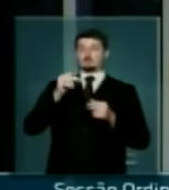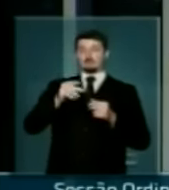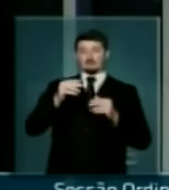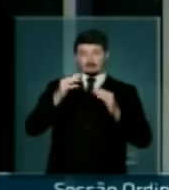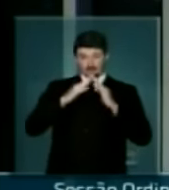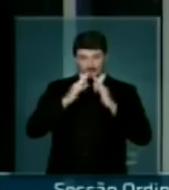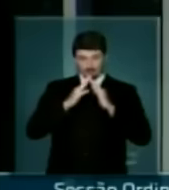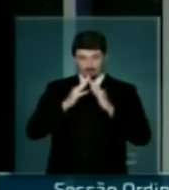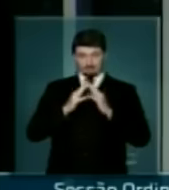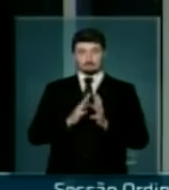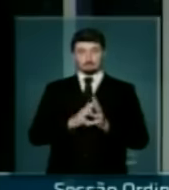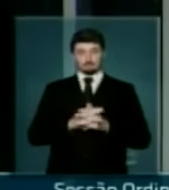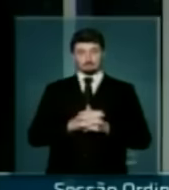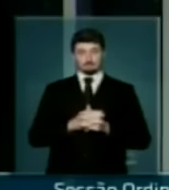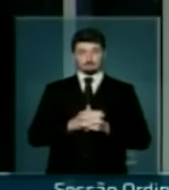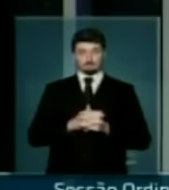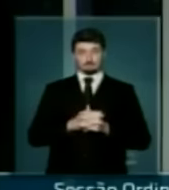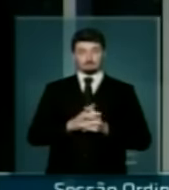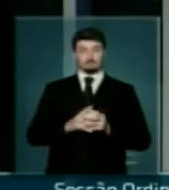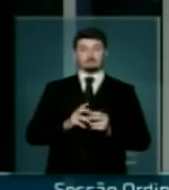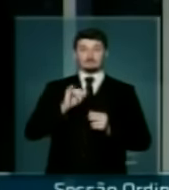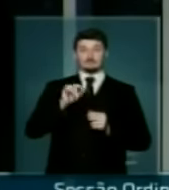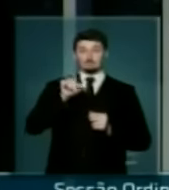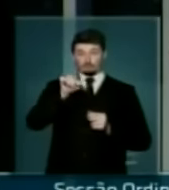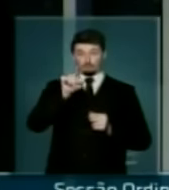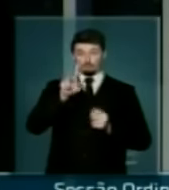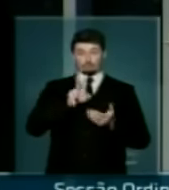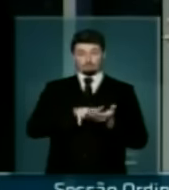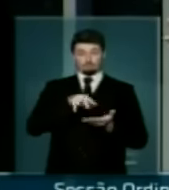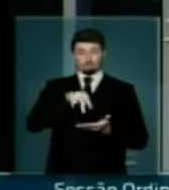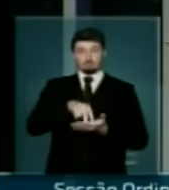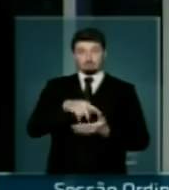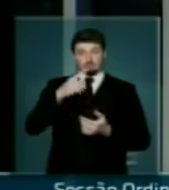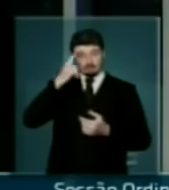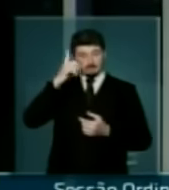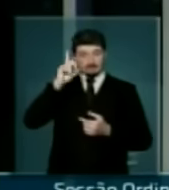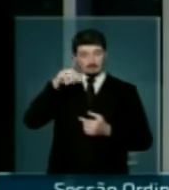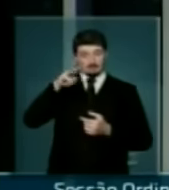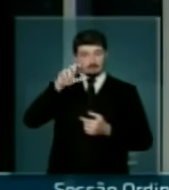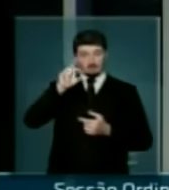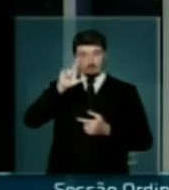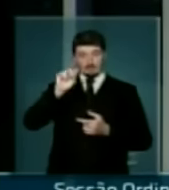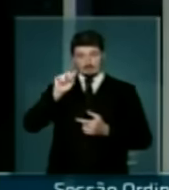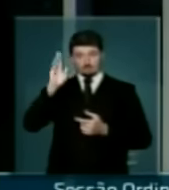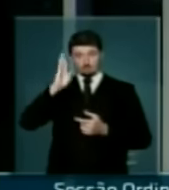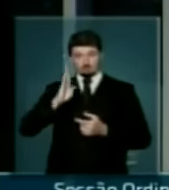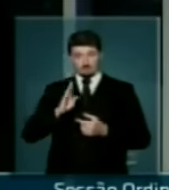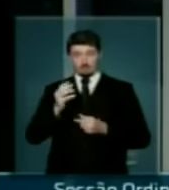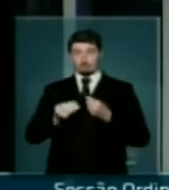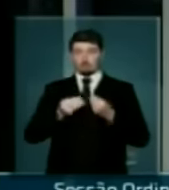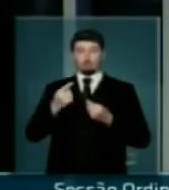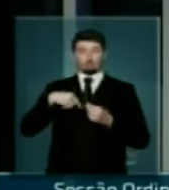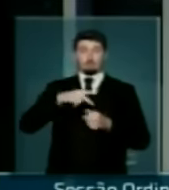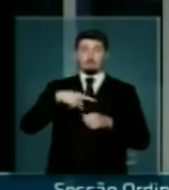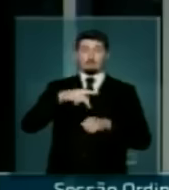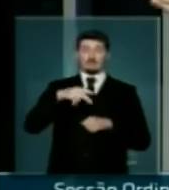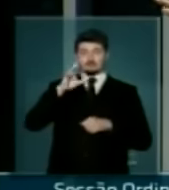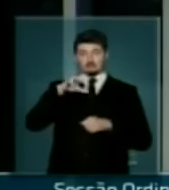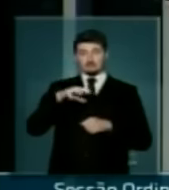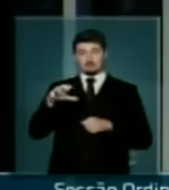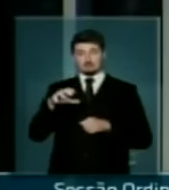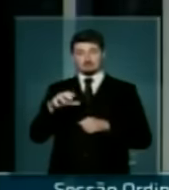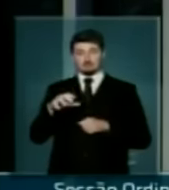Se não houver hoje alguém que se levante e repense sobre a democracia brasileira e sobre o país cristão que somos,